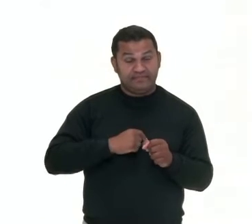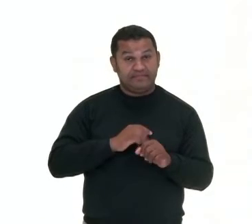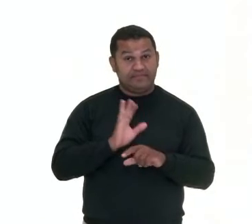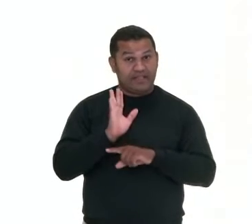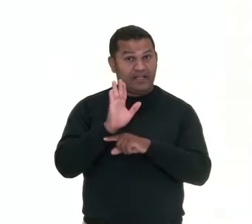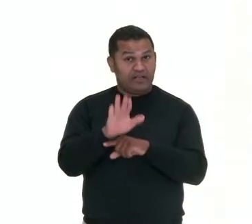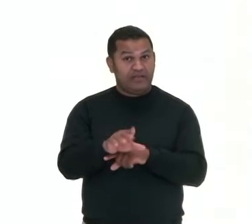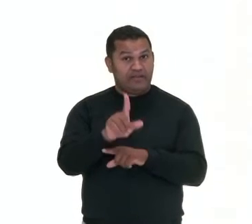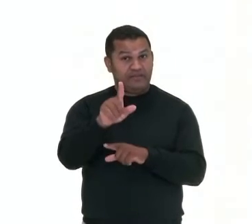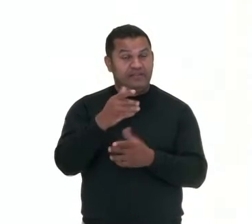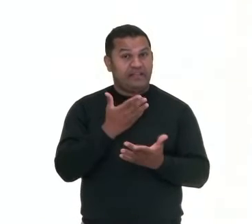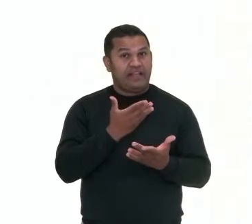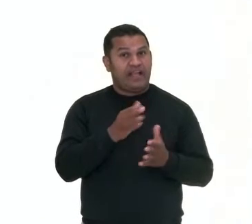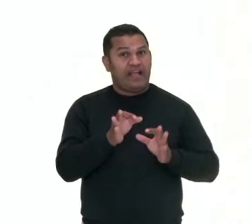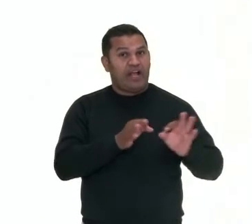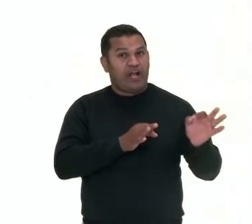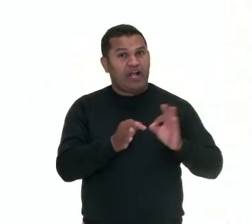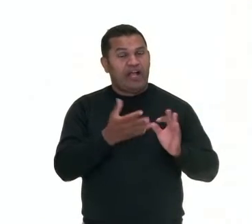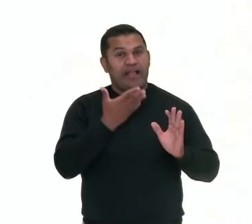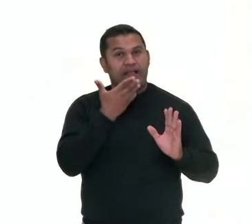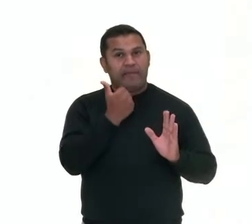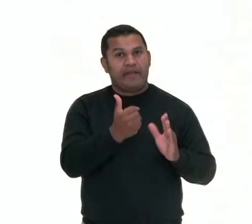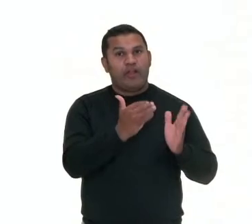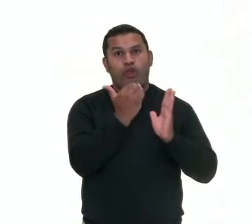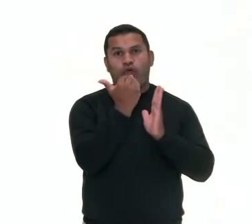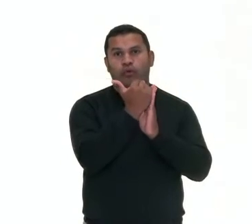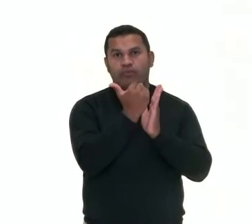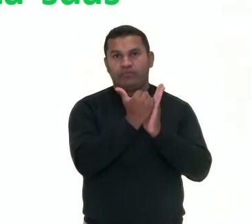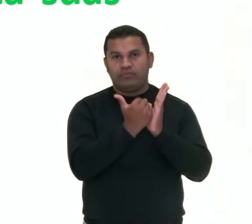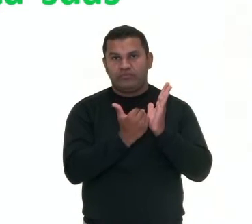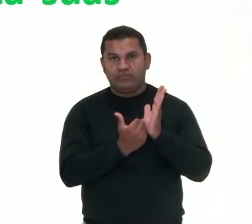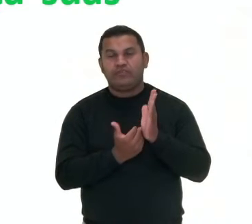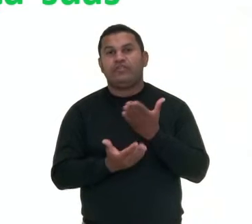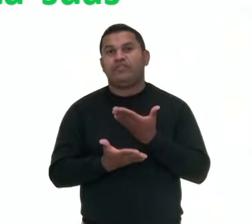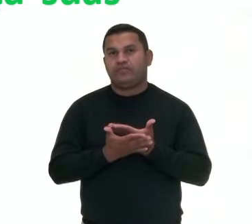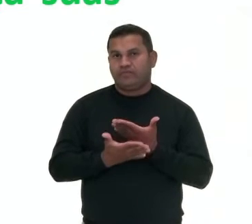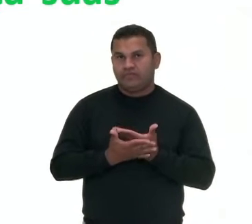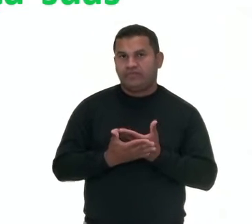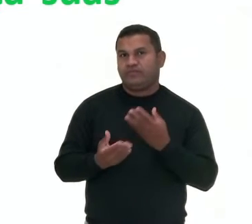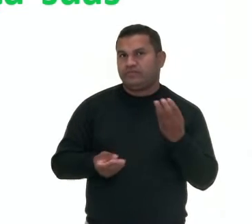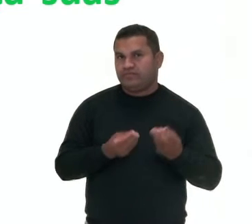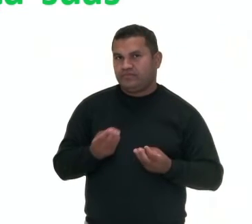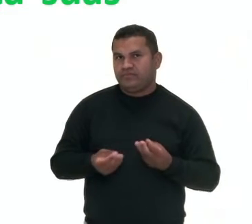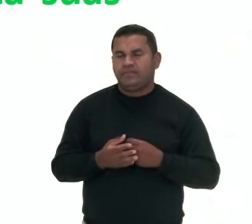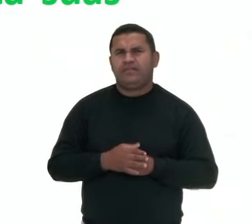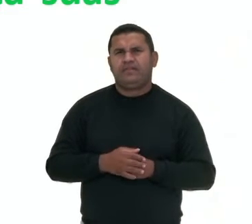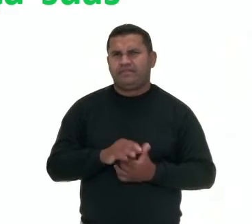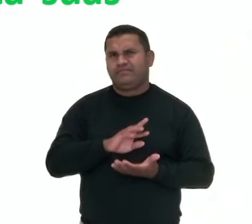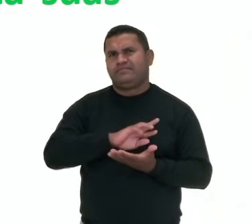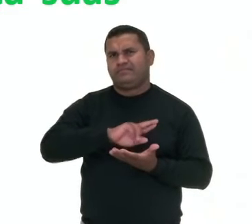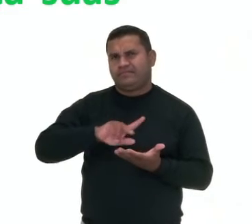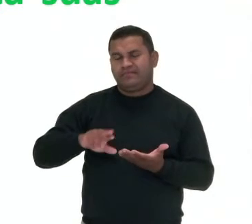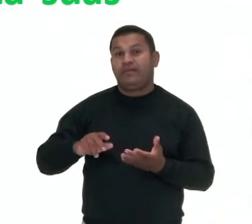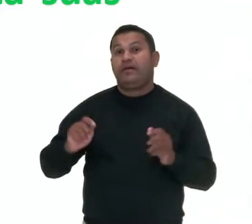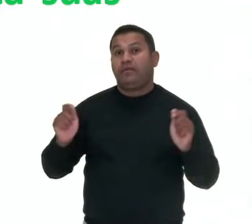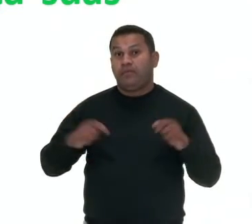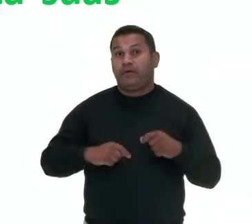te ajudar no melhor cronograma de estudos. Bom, nós podemos citar a importância do